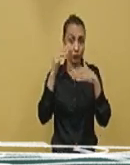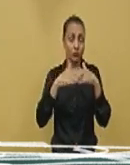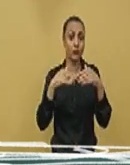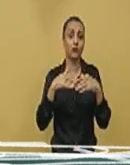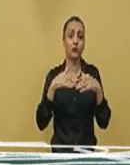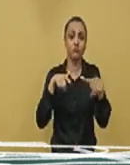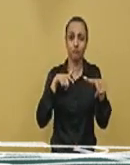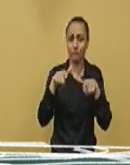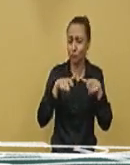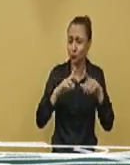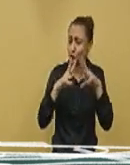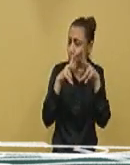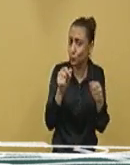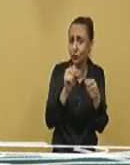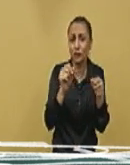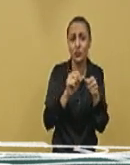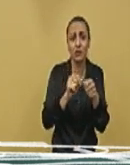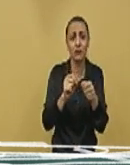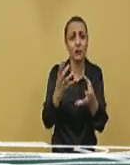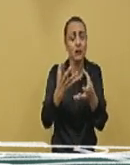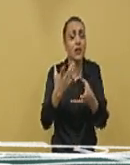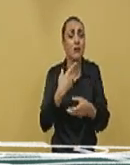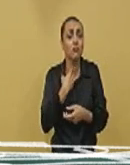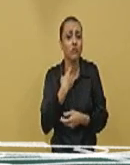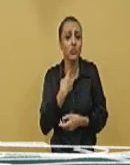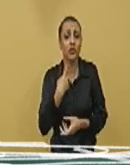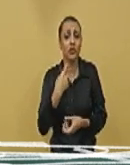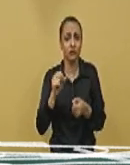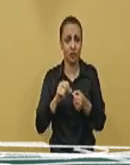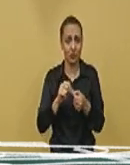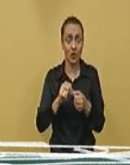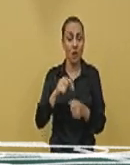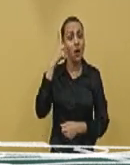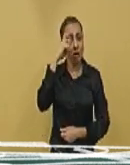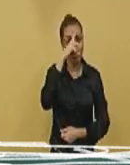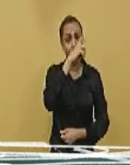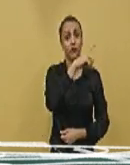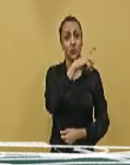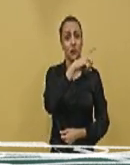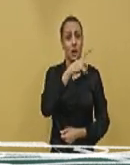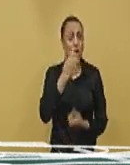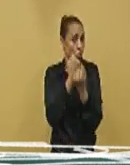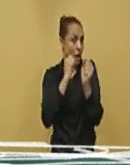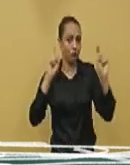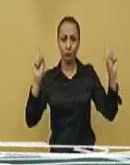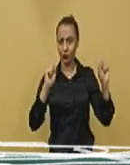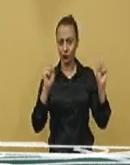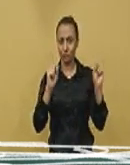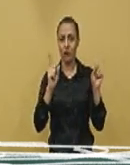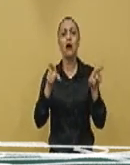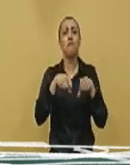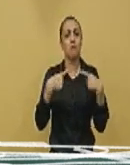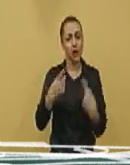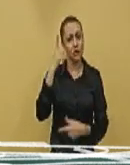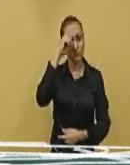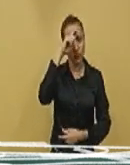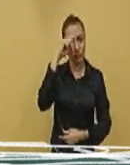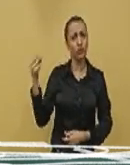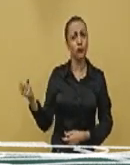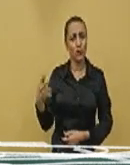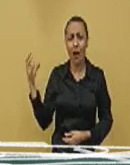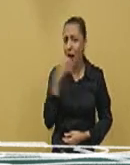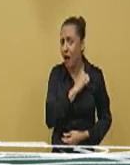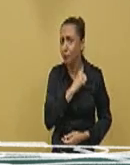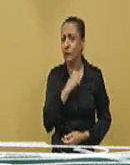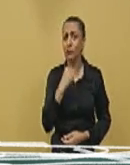para fazer tudo que nós podemos fazer. É muito difícil. E eu não estou falando que é impossível, mas é muito difícil a modernização rápida